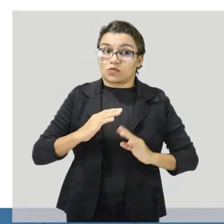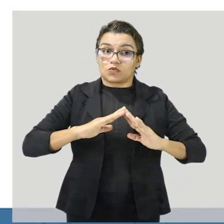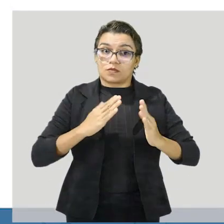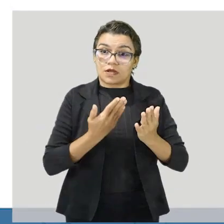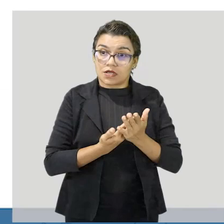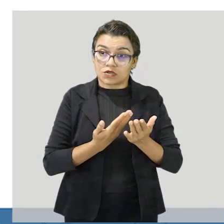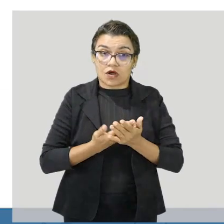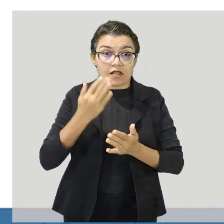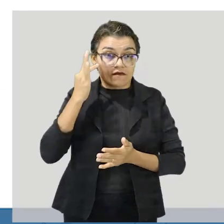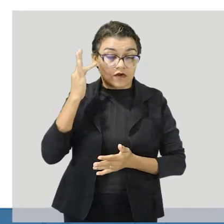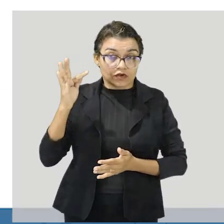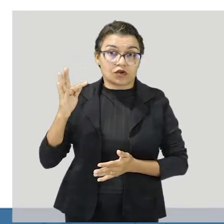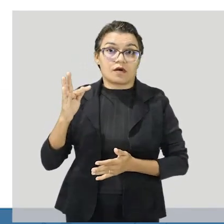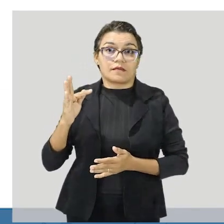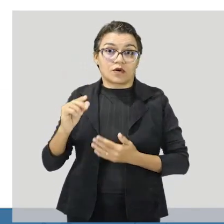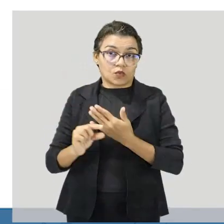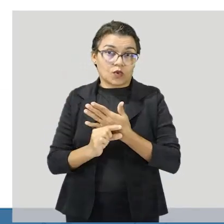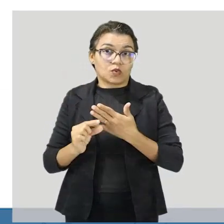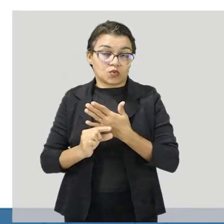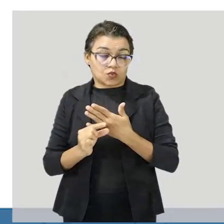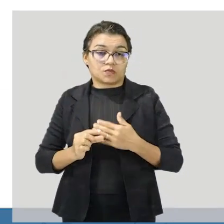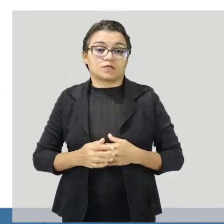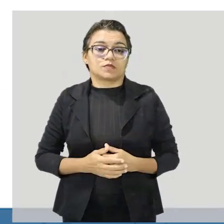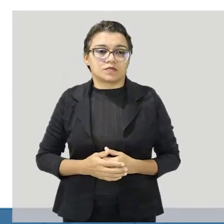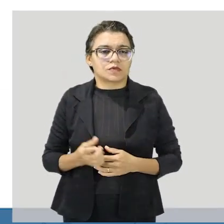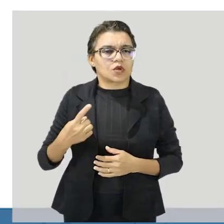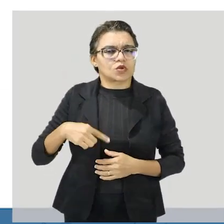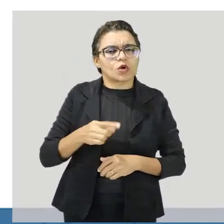um determinado autor, e nós vamos